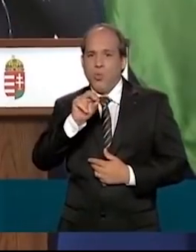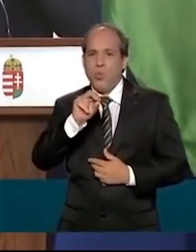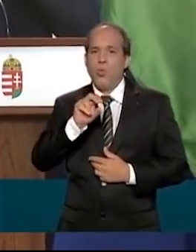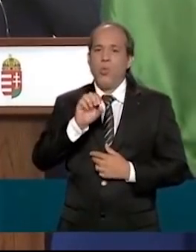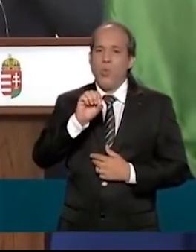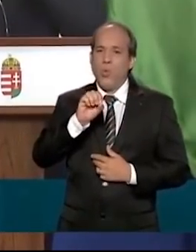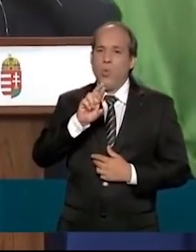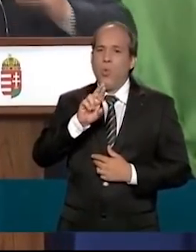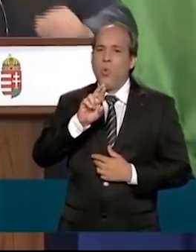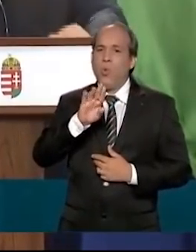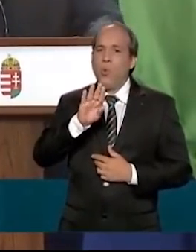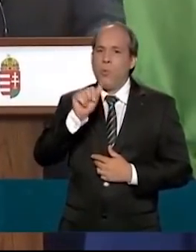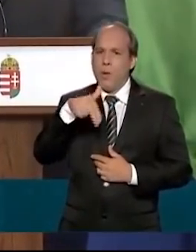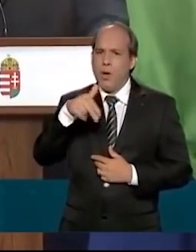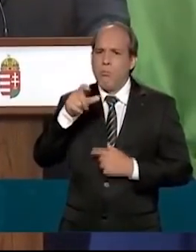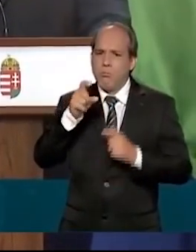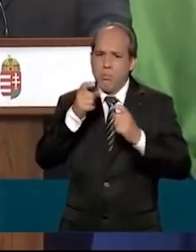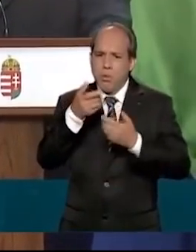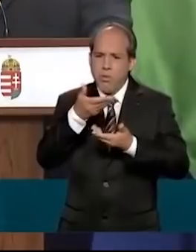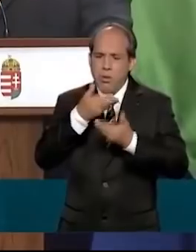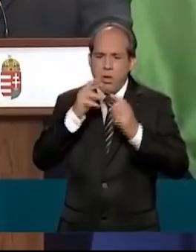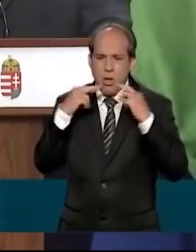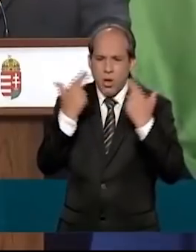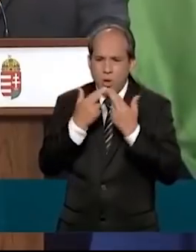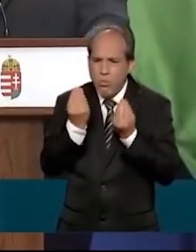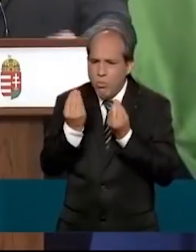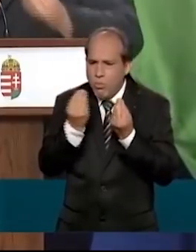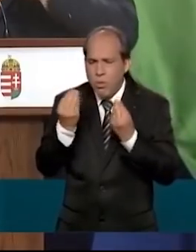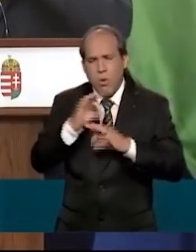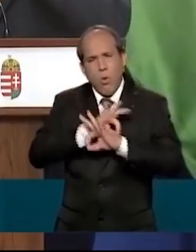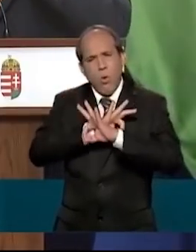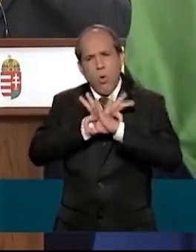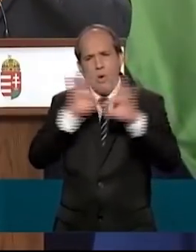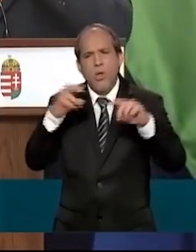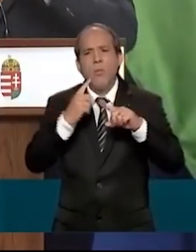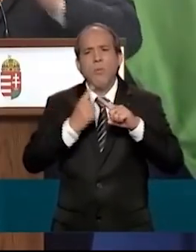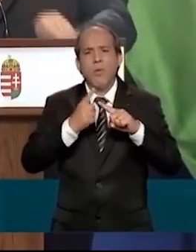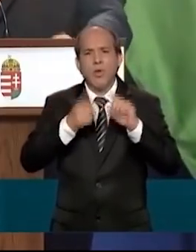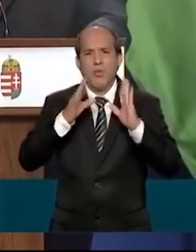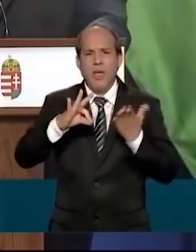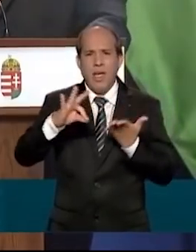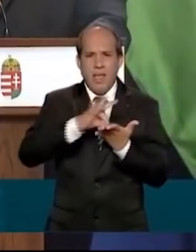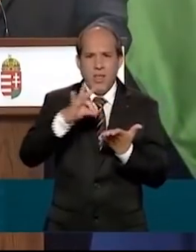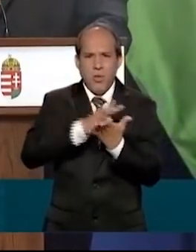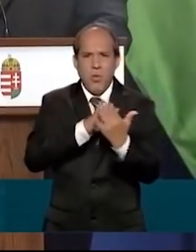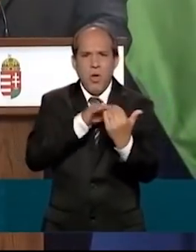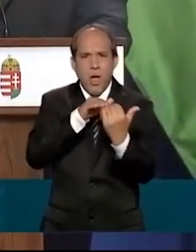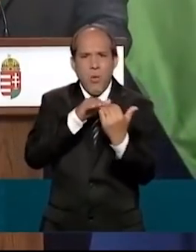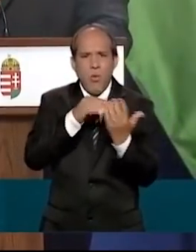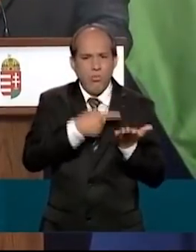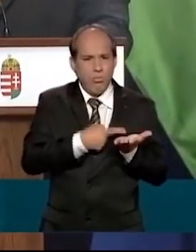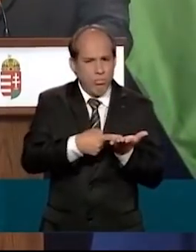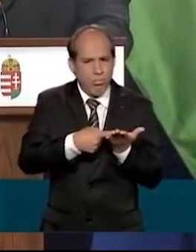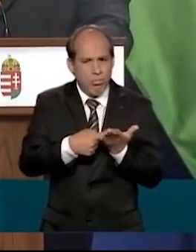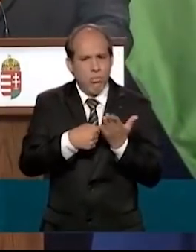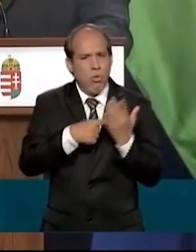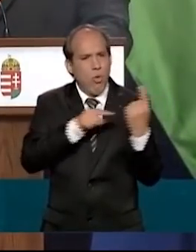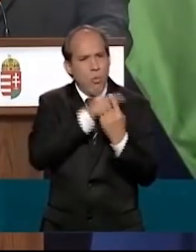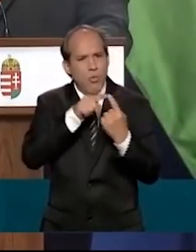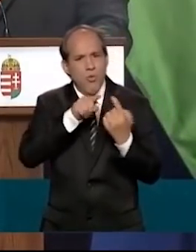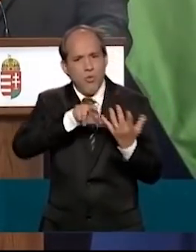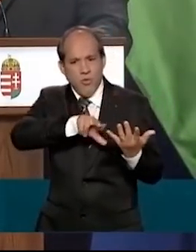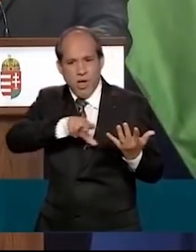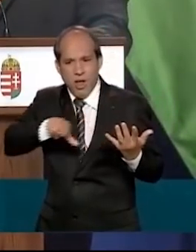bastante útil porque além de assinarmos o algumas acordos alguns protocolos de intenções também na